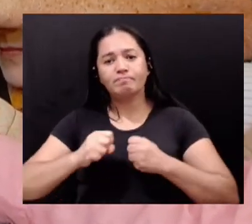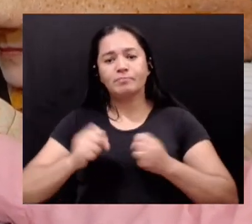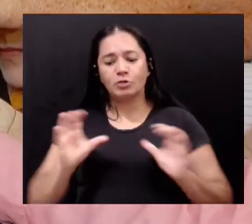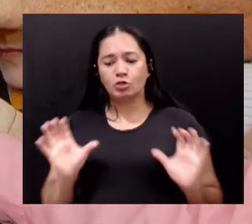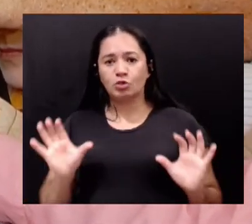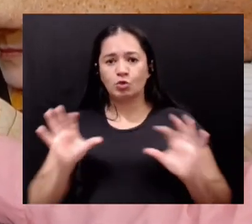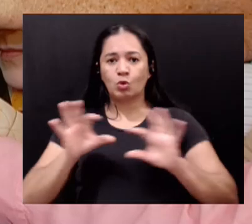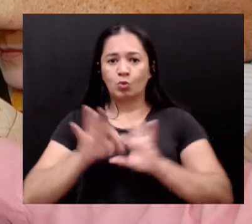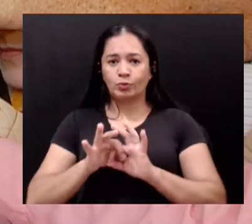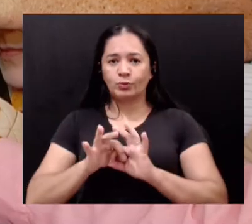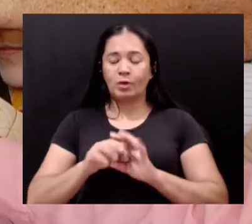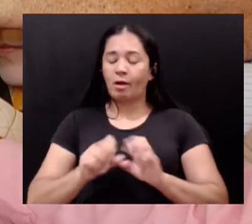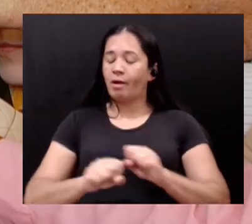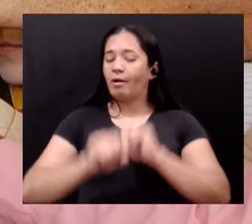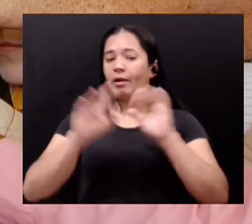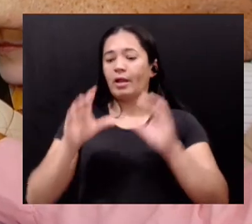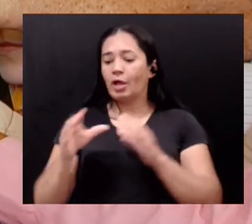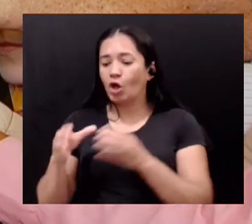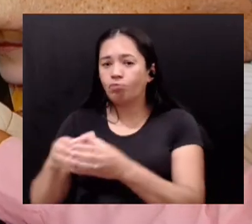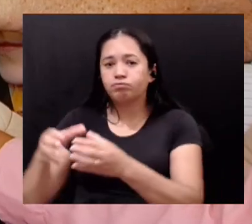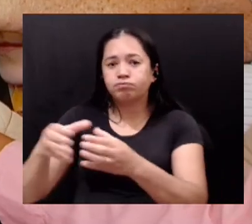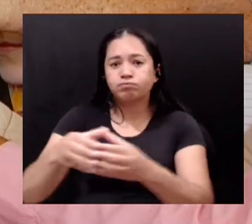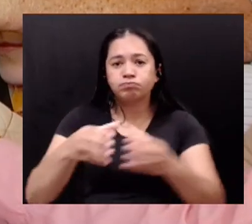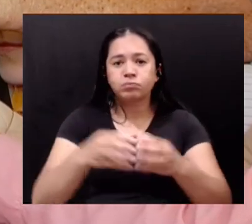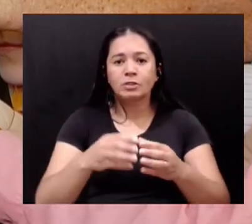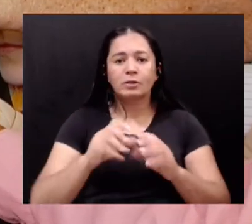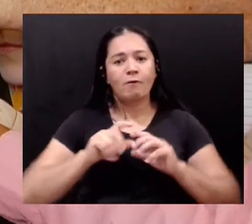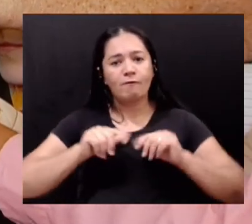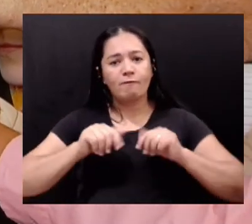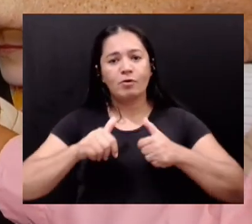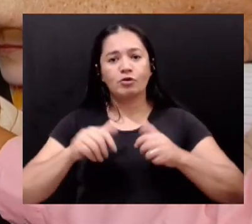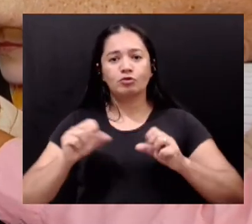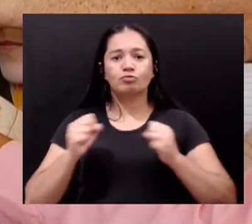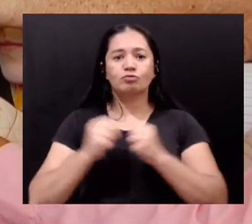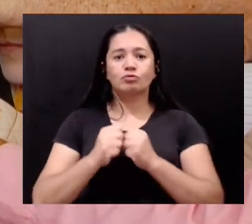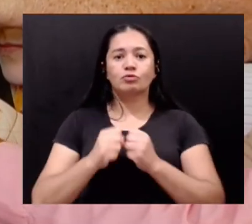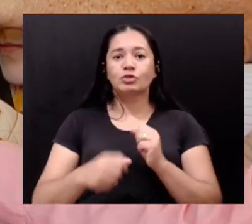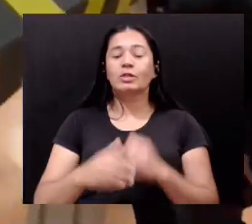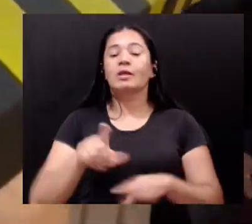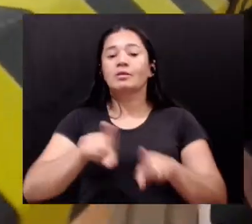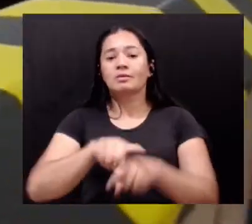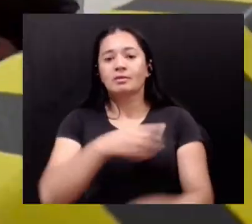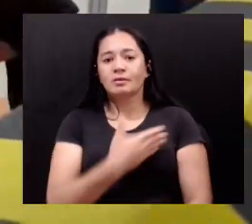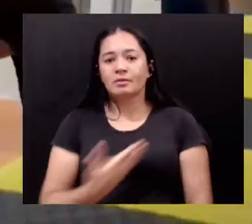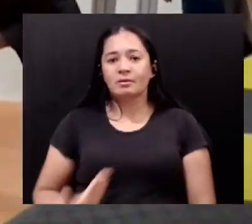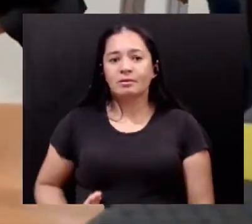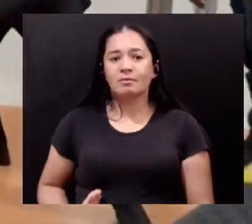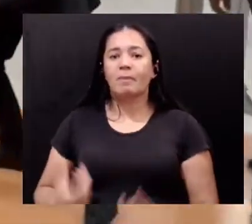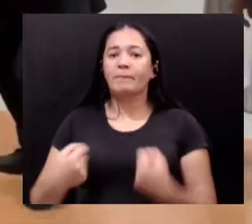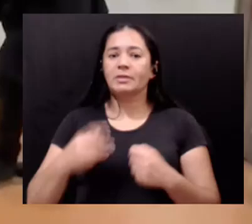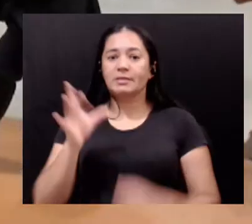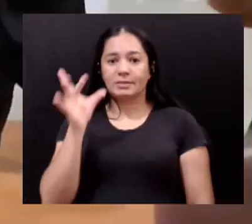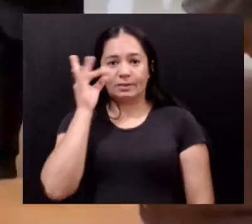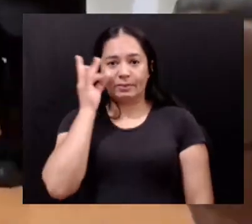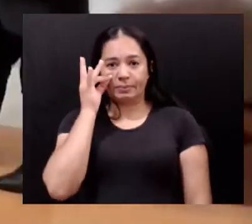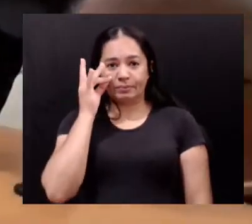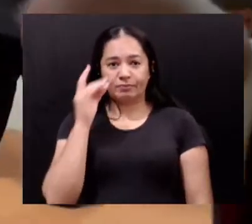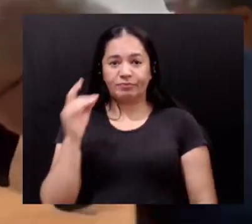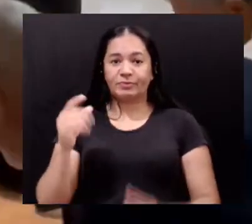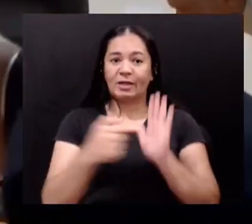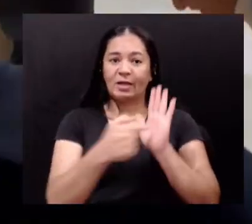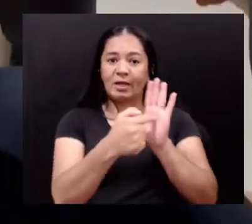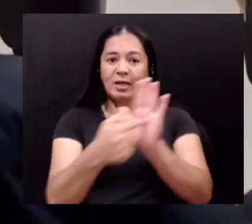esforço conjunto de tantas instituições importantes do Estado de São Paulo, o próprio governo também tem que estar presente. Após a apresentação do